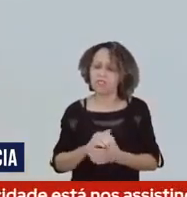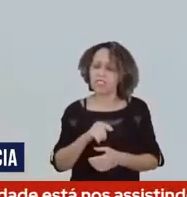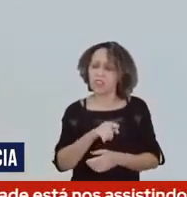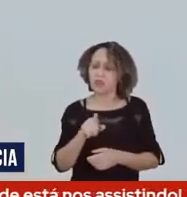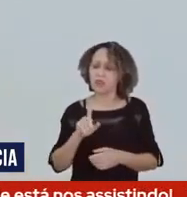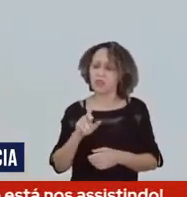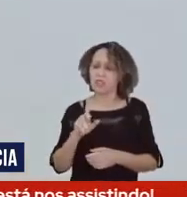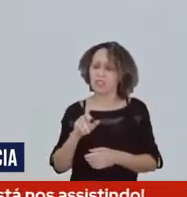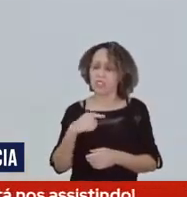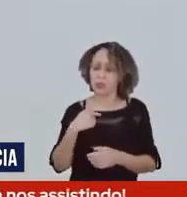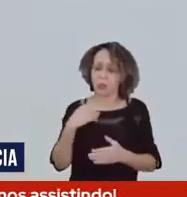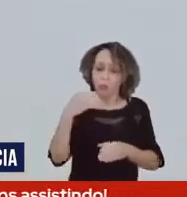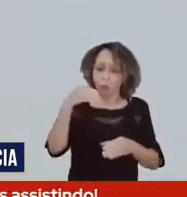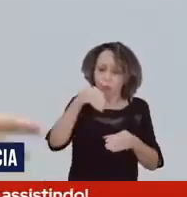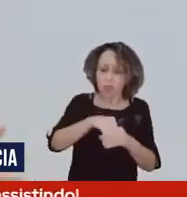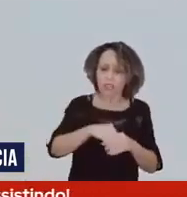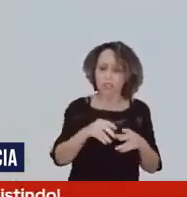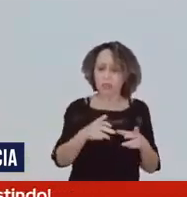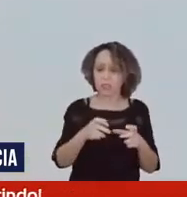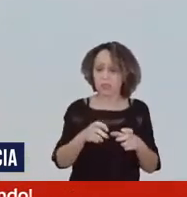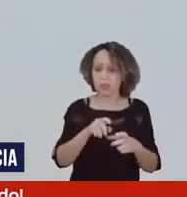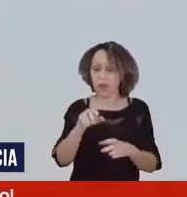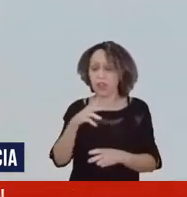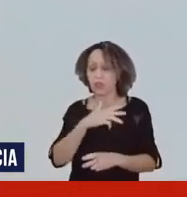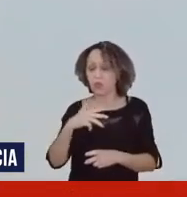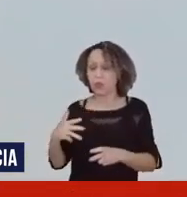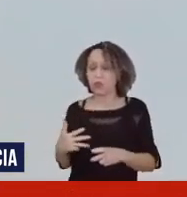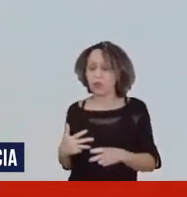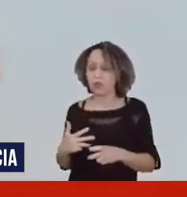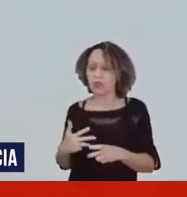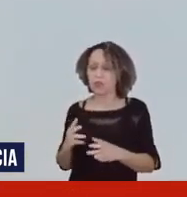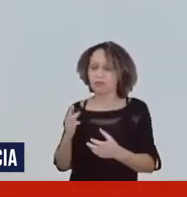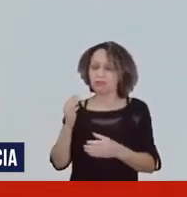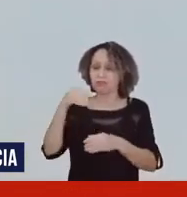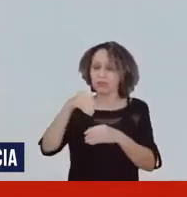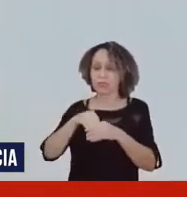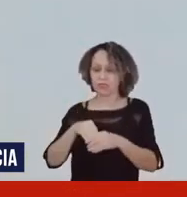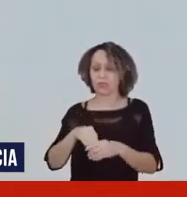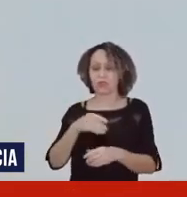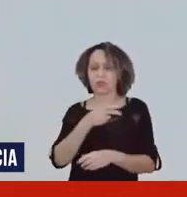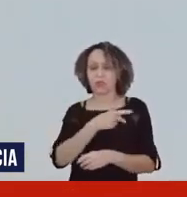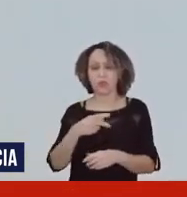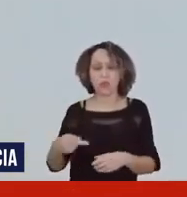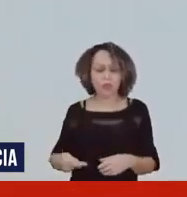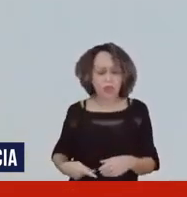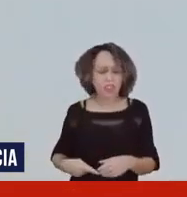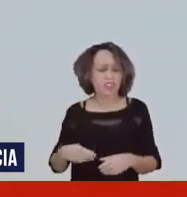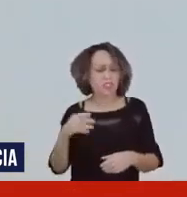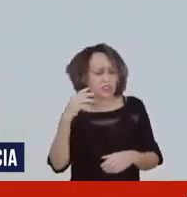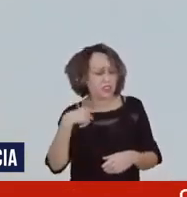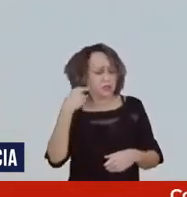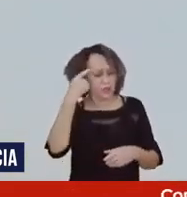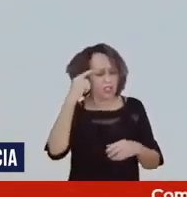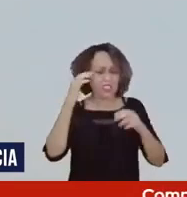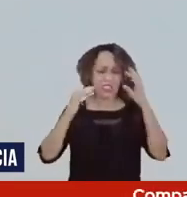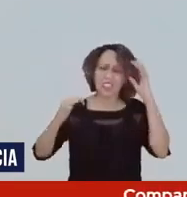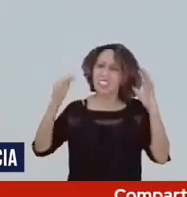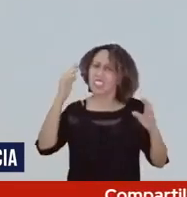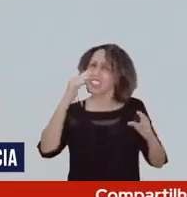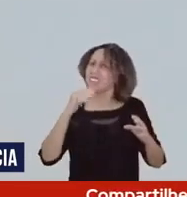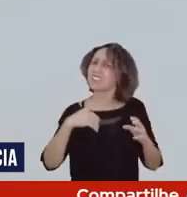toda, eu vi o que era possível sonhar. Eu vi que era possível ter uma sociedade diferente do que aquela que tinha